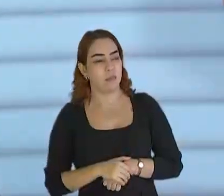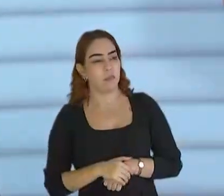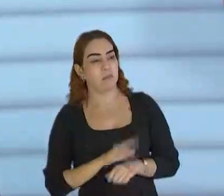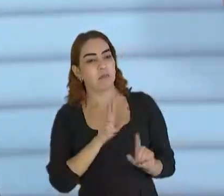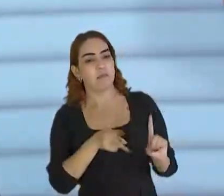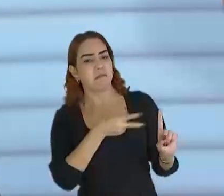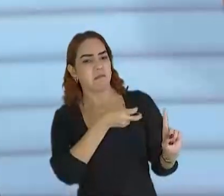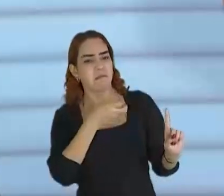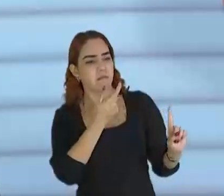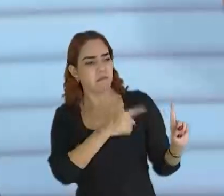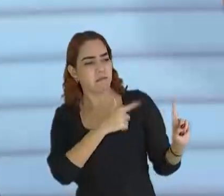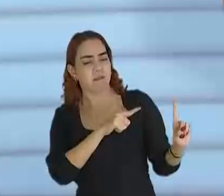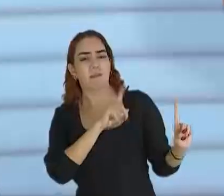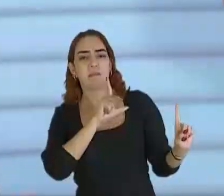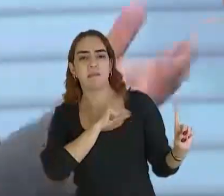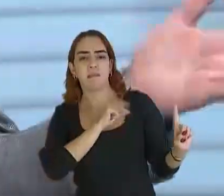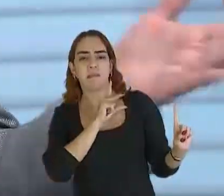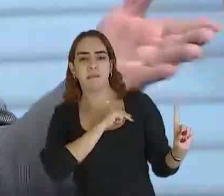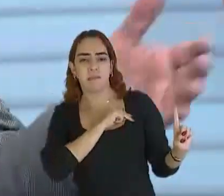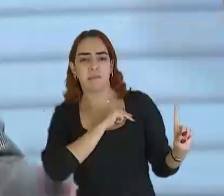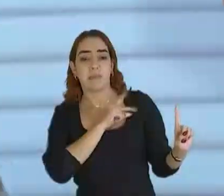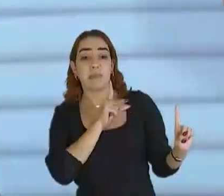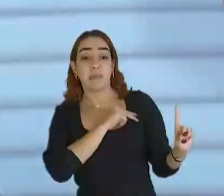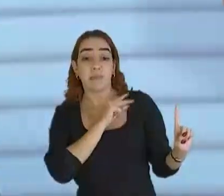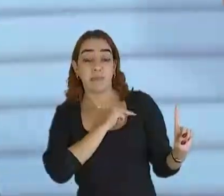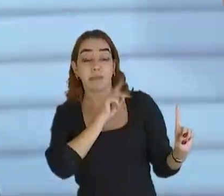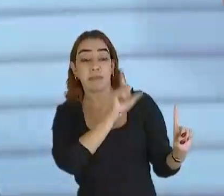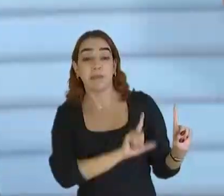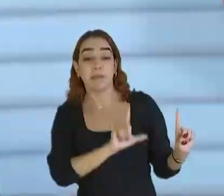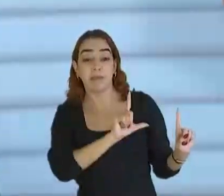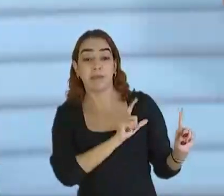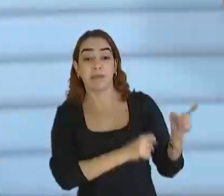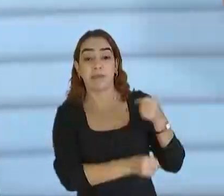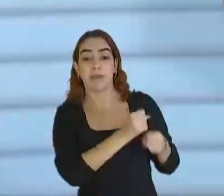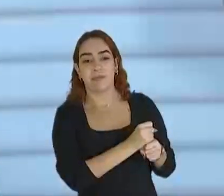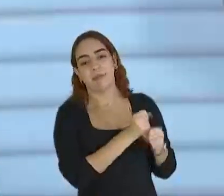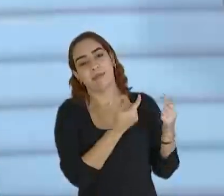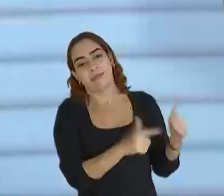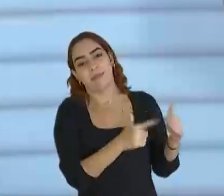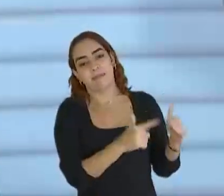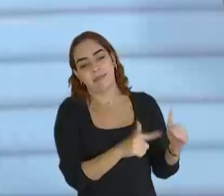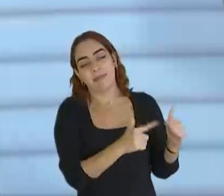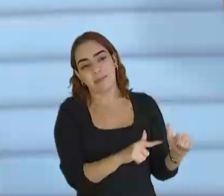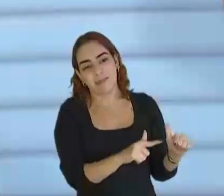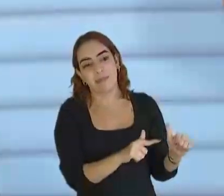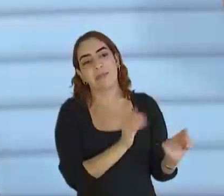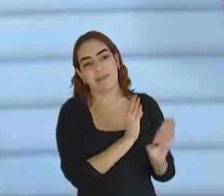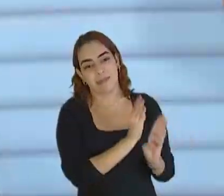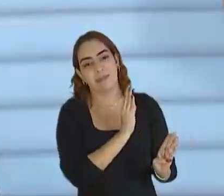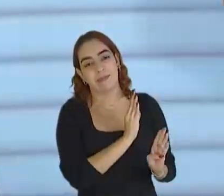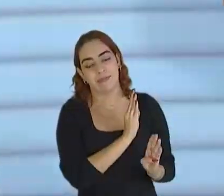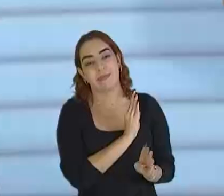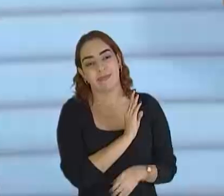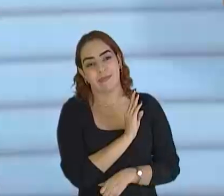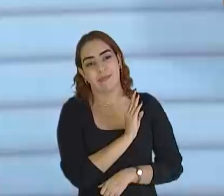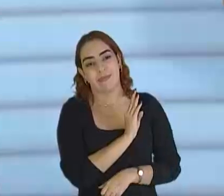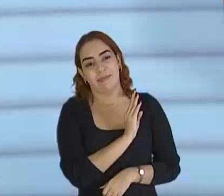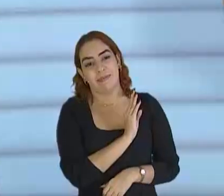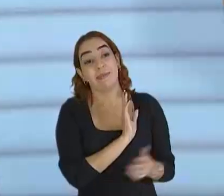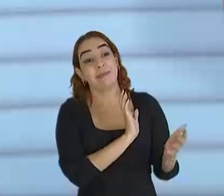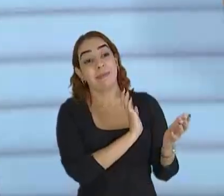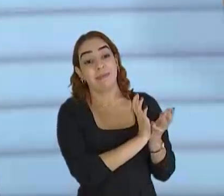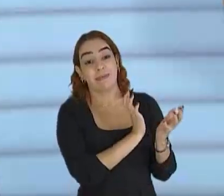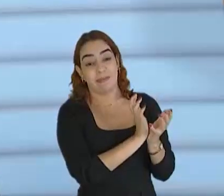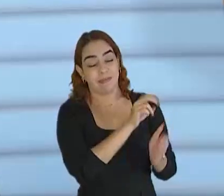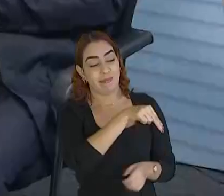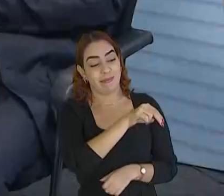não ganhou o Nobel de Literatura. Exatamente. Né? Não havia Nobel naquele tempo. Não, né? Grande Machado de Assis. Que não havia Nobel de Literatura naquele tempo e foi traduzido